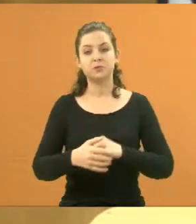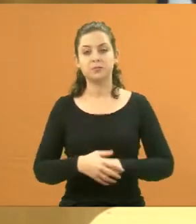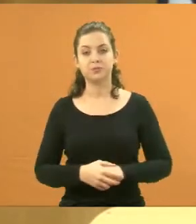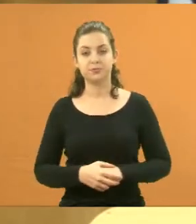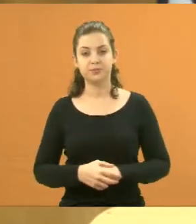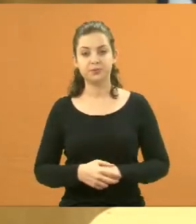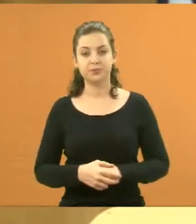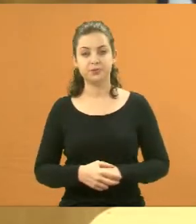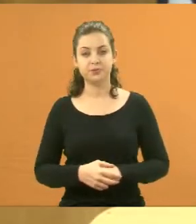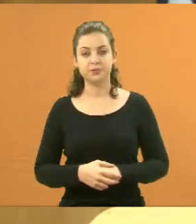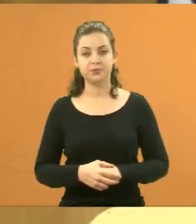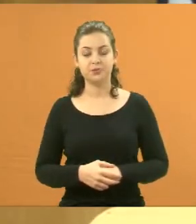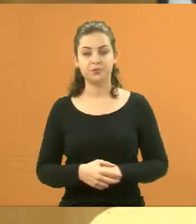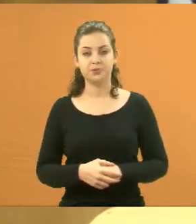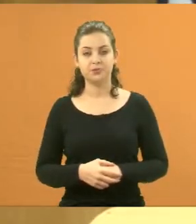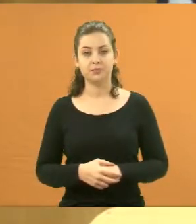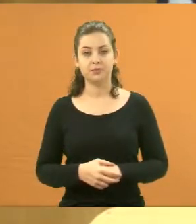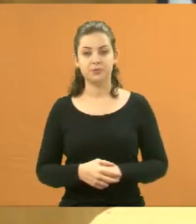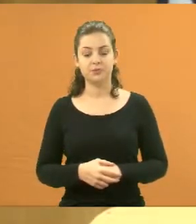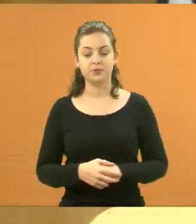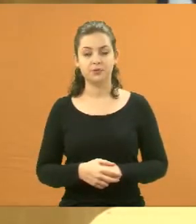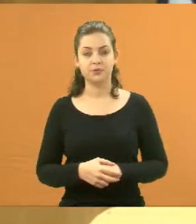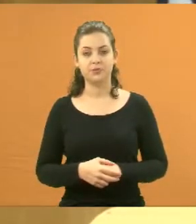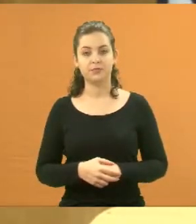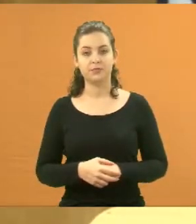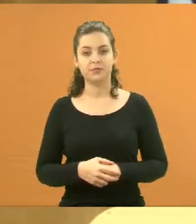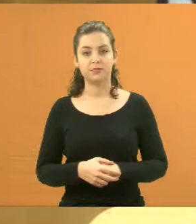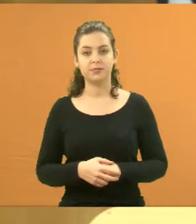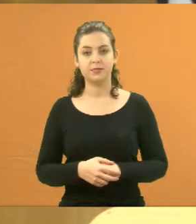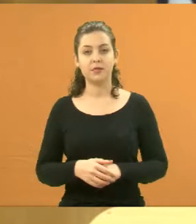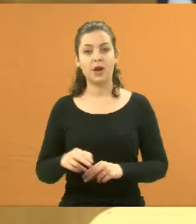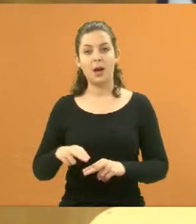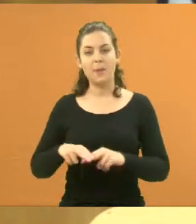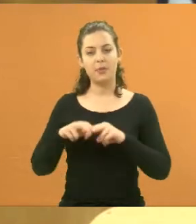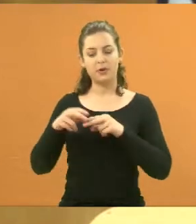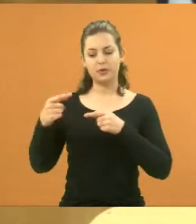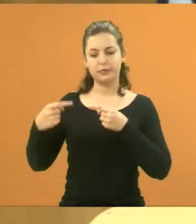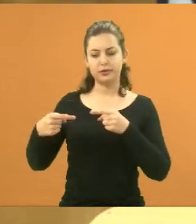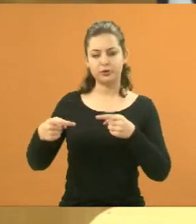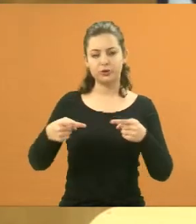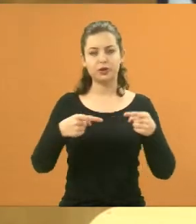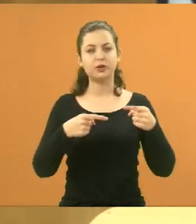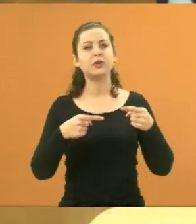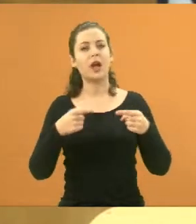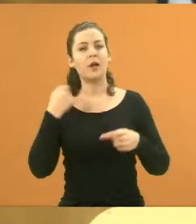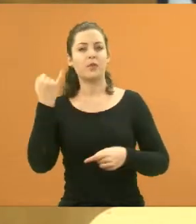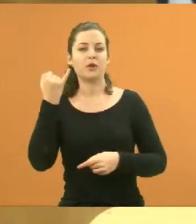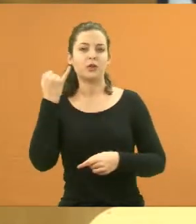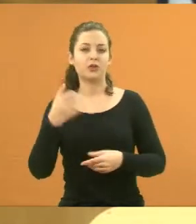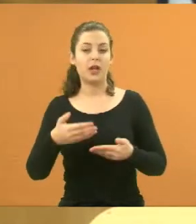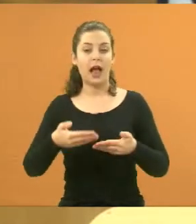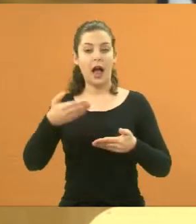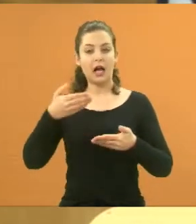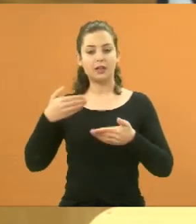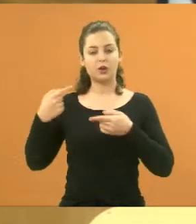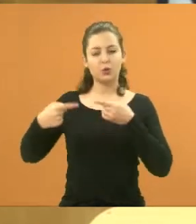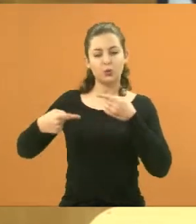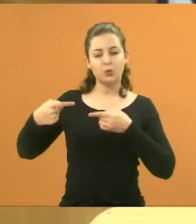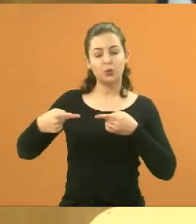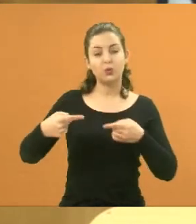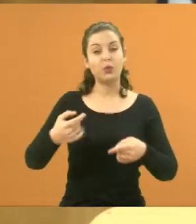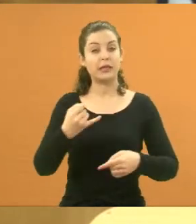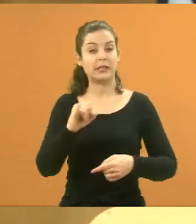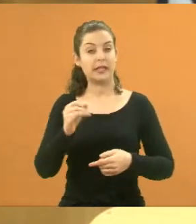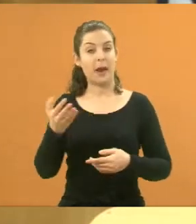Jacareí. Por isso que é importante a discussão antecipada, né? Se a gente tivesse